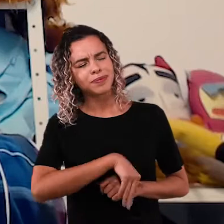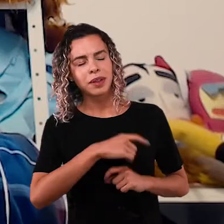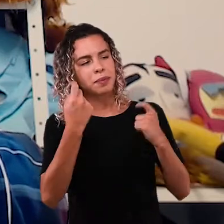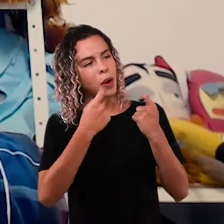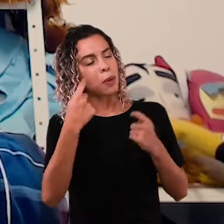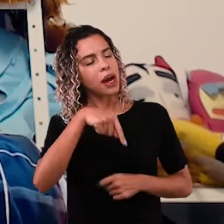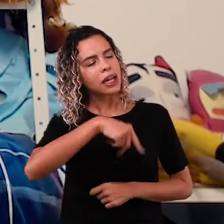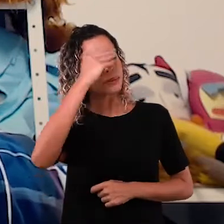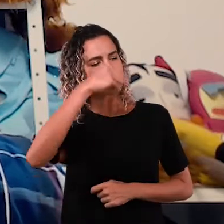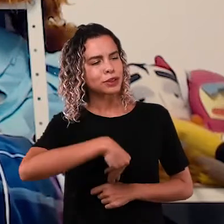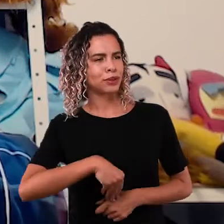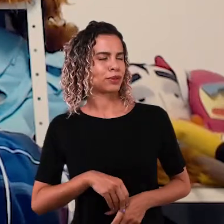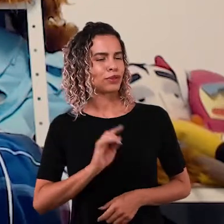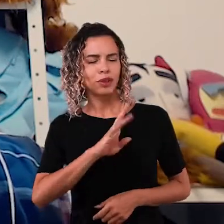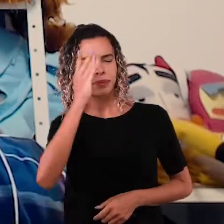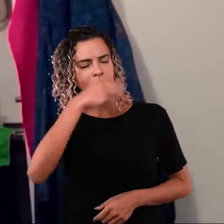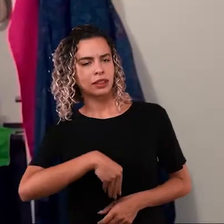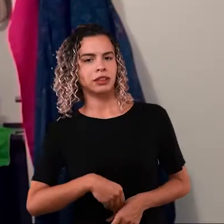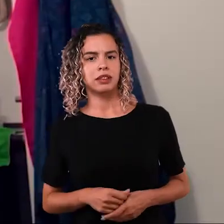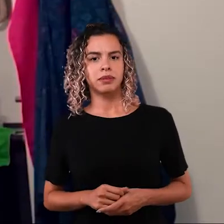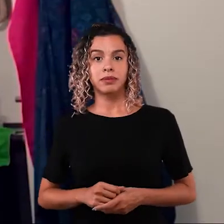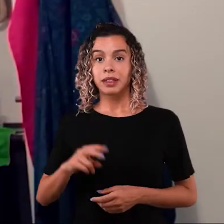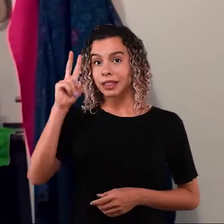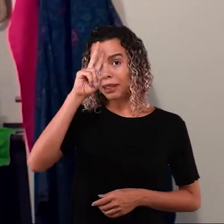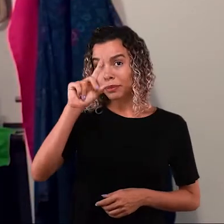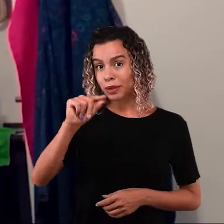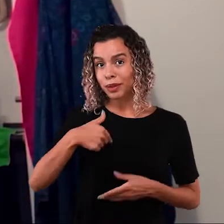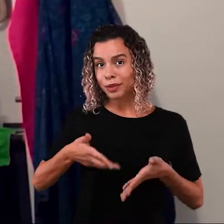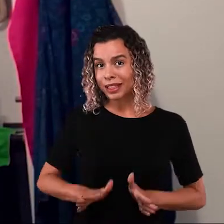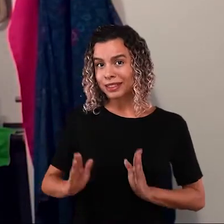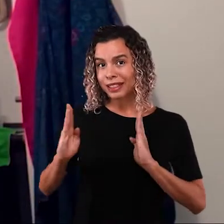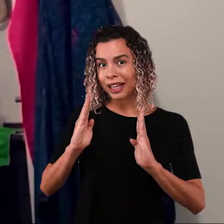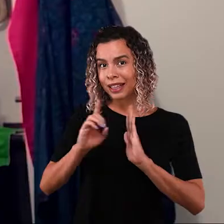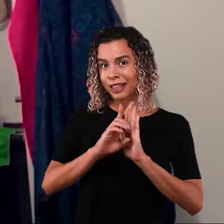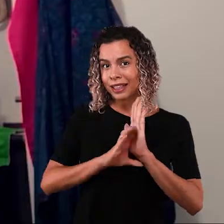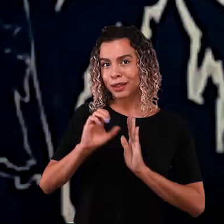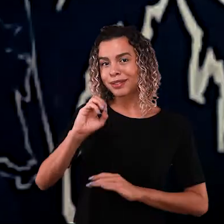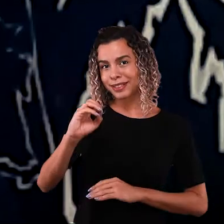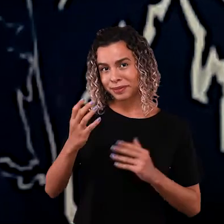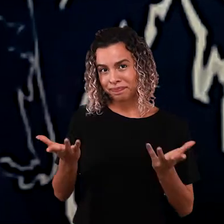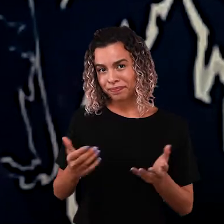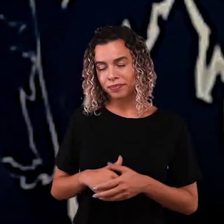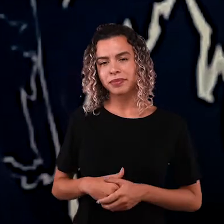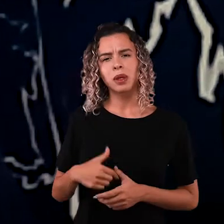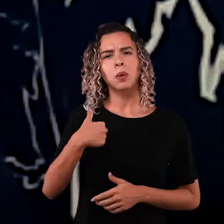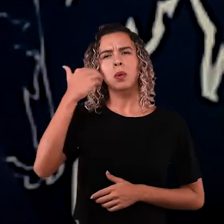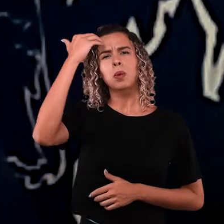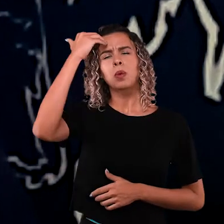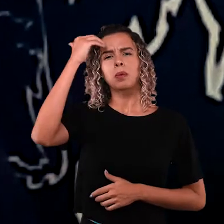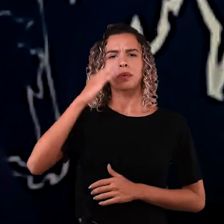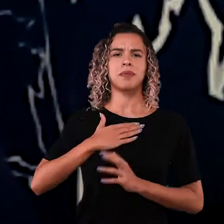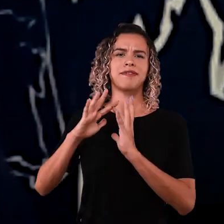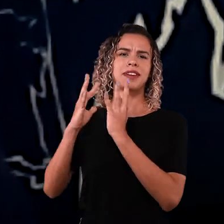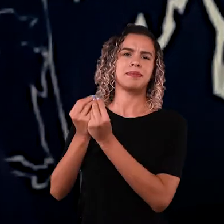se preocupa não, ele só é preguiçoso. Vale lembrar que eu nasci nos anos 80, né? Então... Eu não culpo, assim,